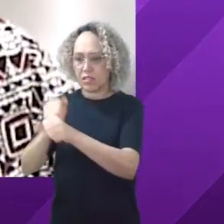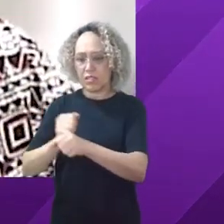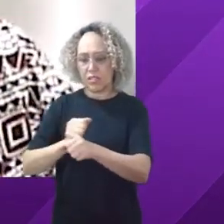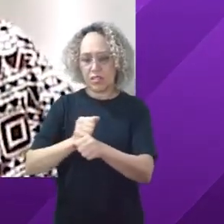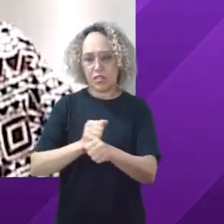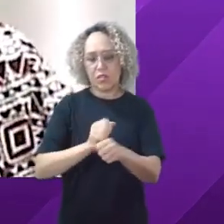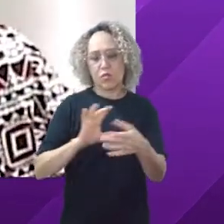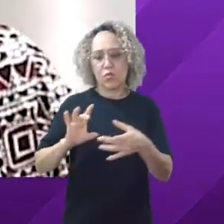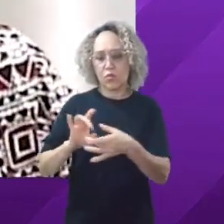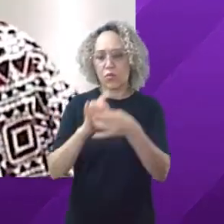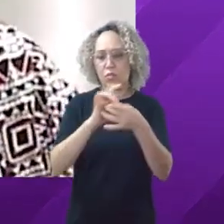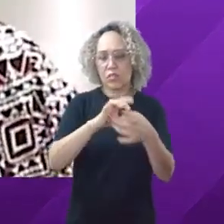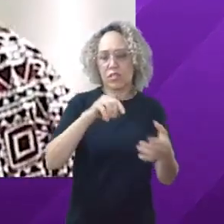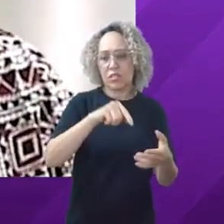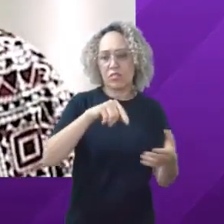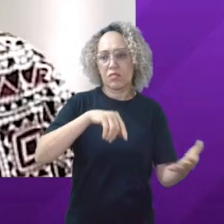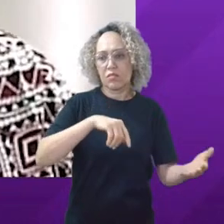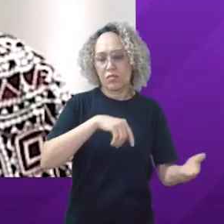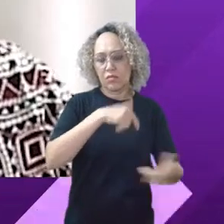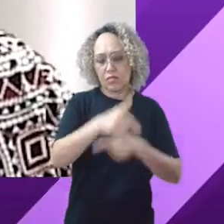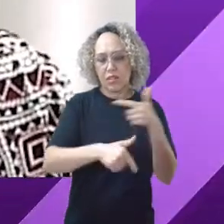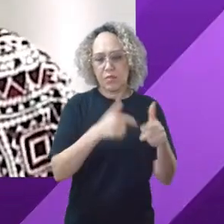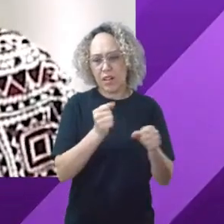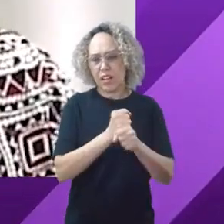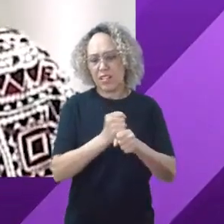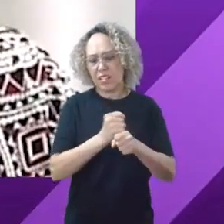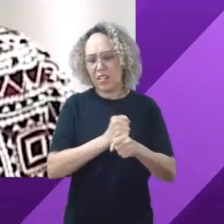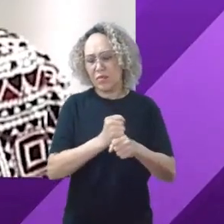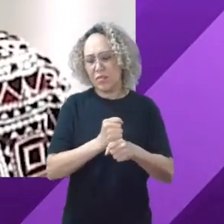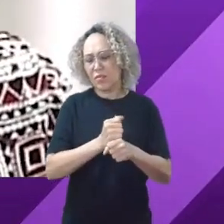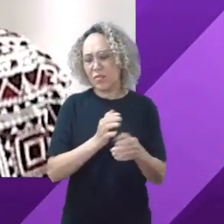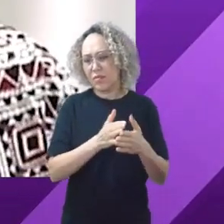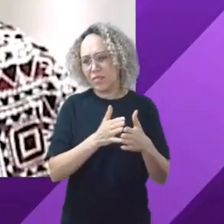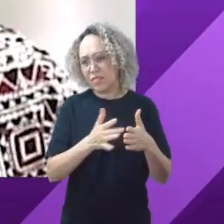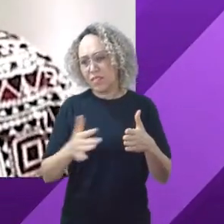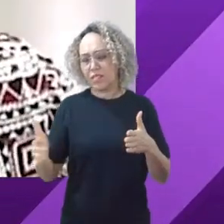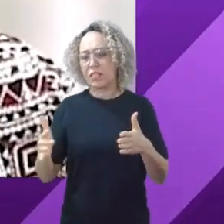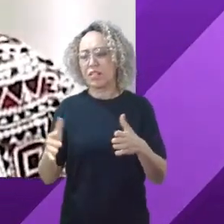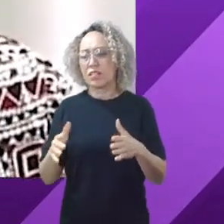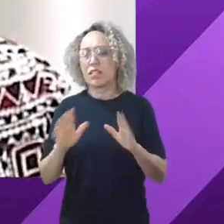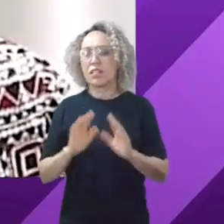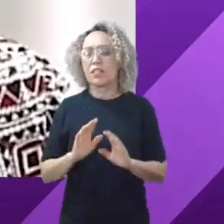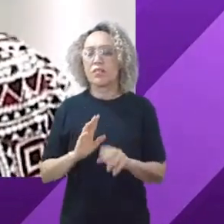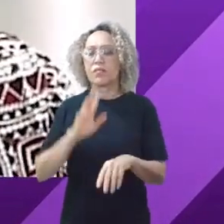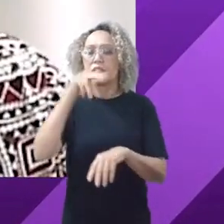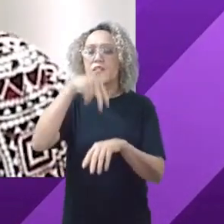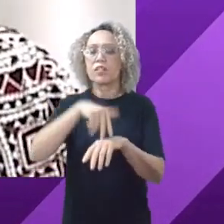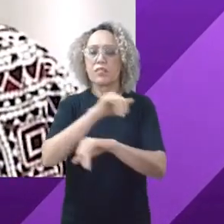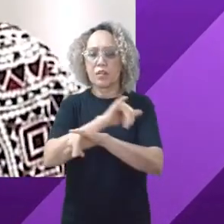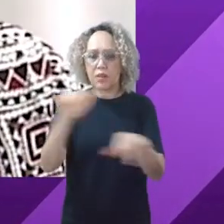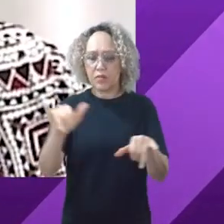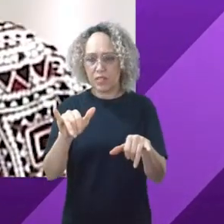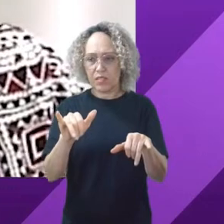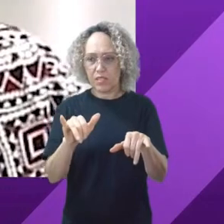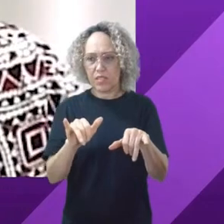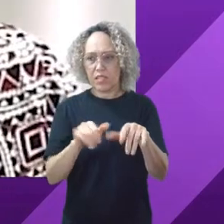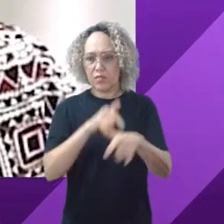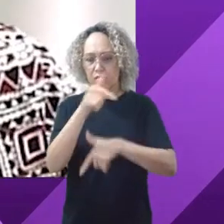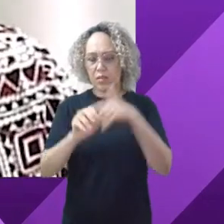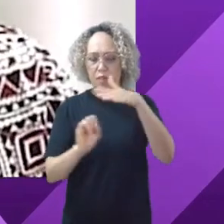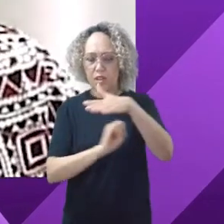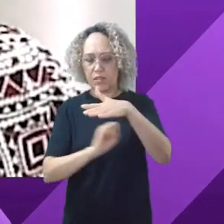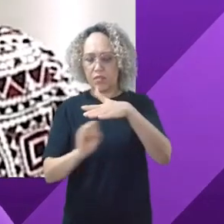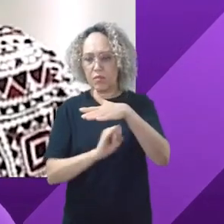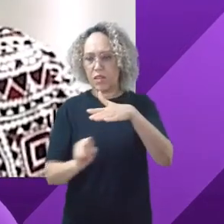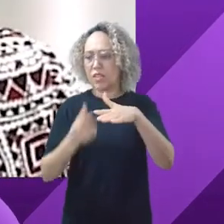há alguns anos e vim falar para vocês da situação de informalidade que homens e mulheres